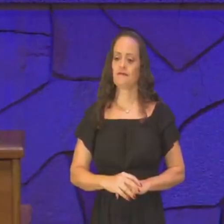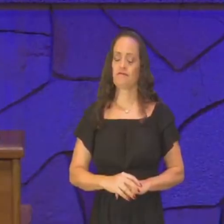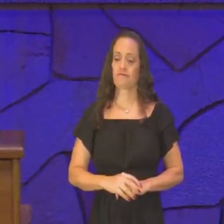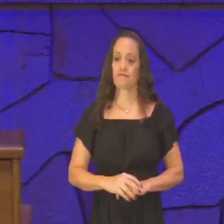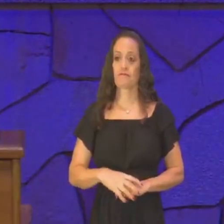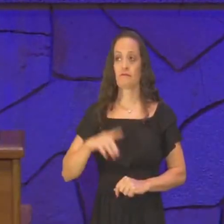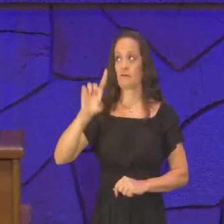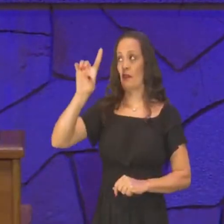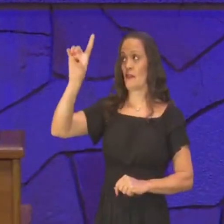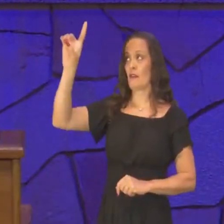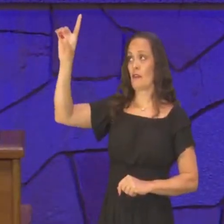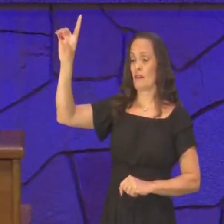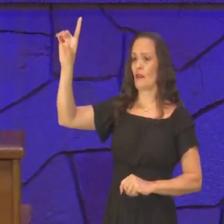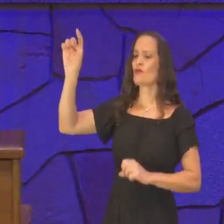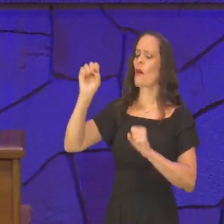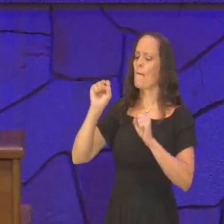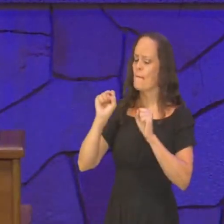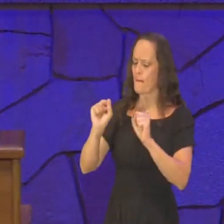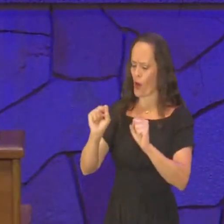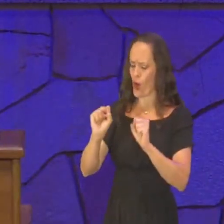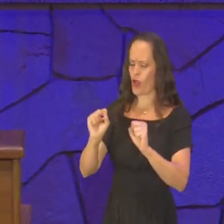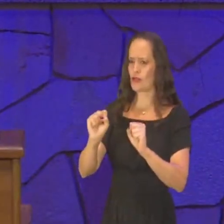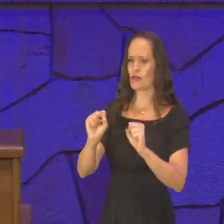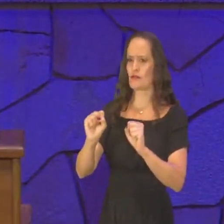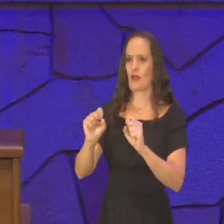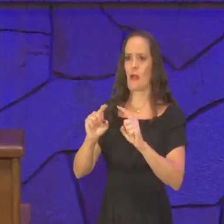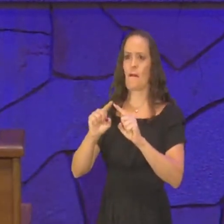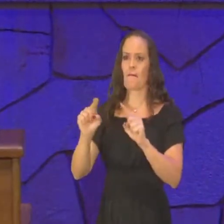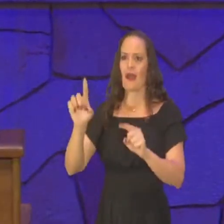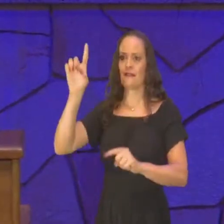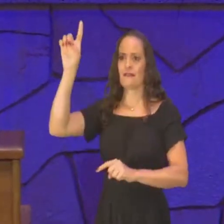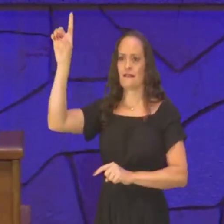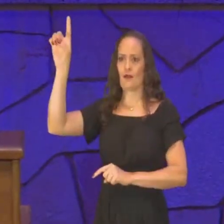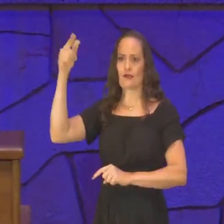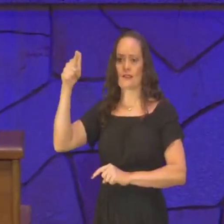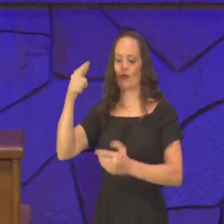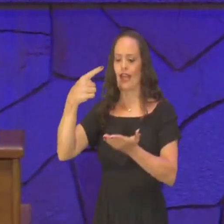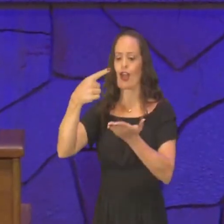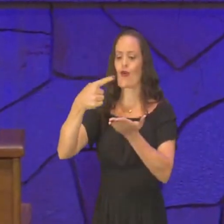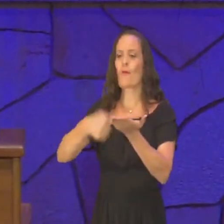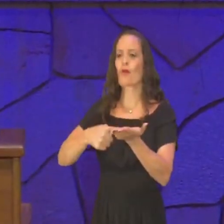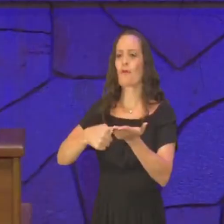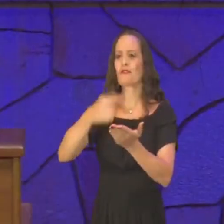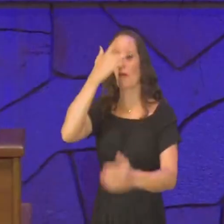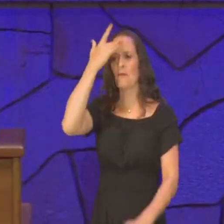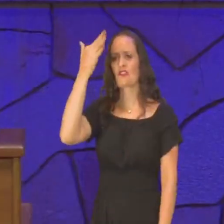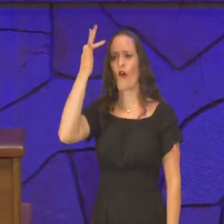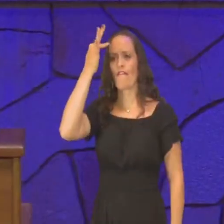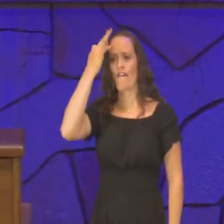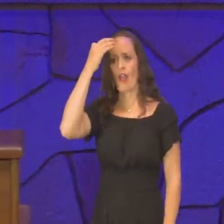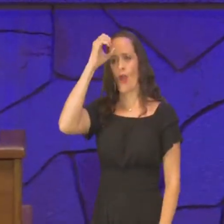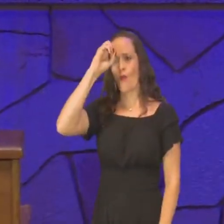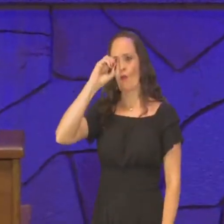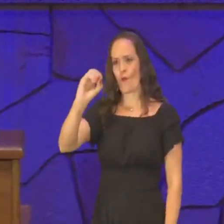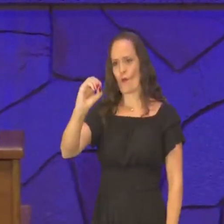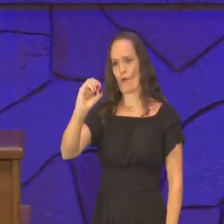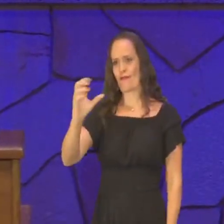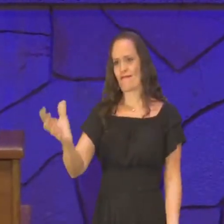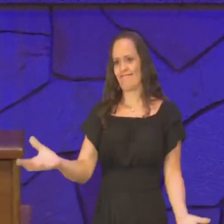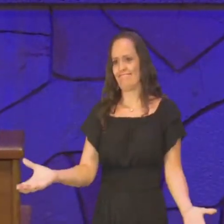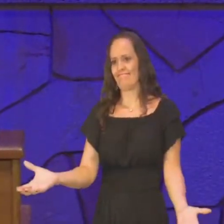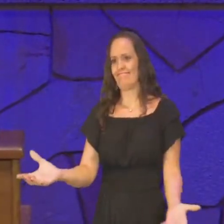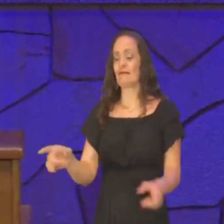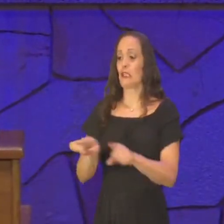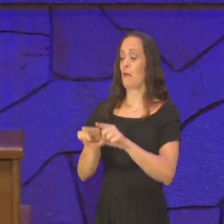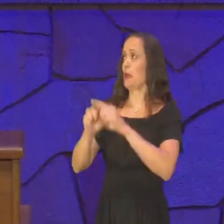Deus pode, mas Ele não tem compromisso com quem não tem fé, nem zelo, nem temor e nem